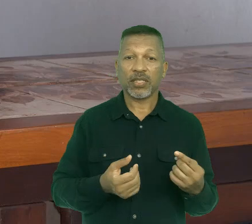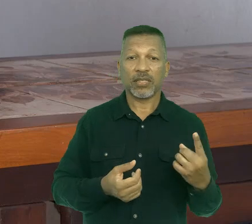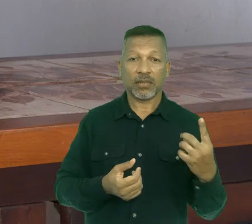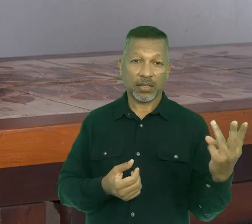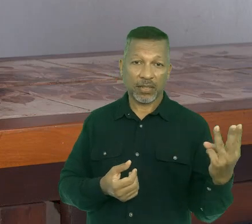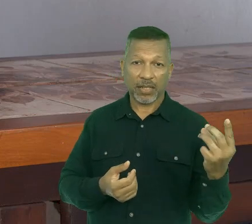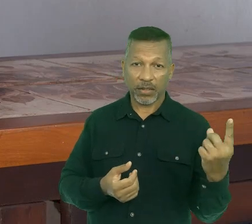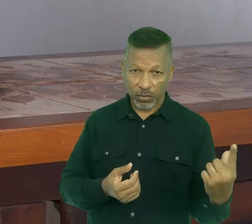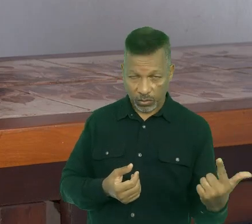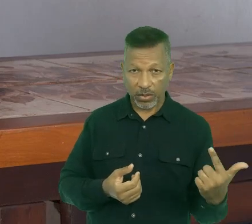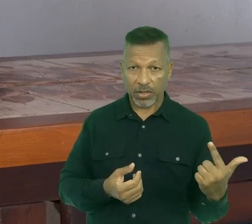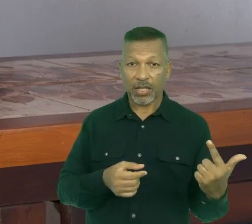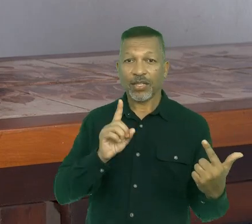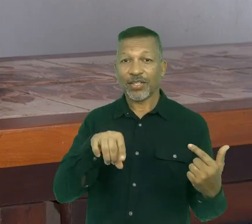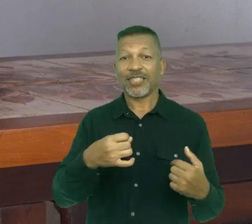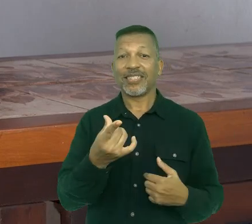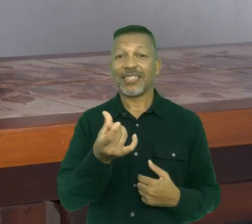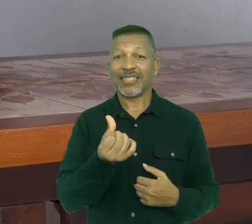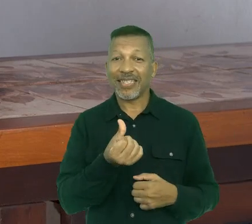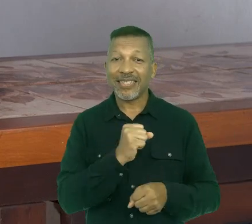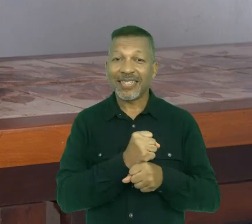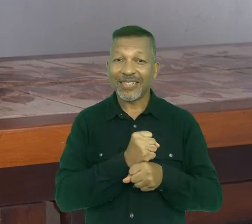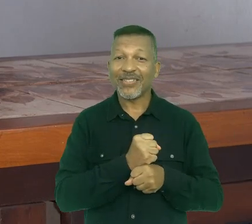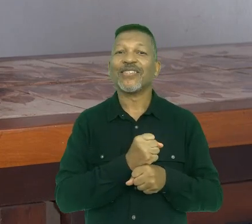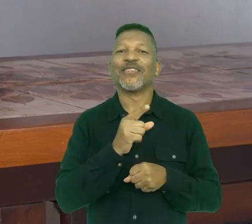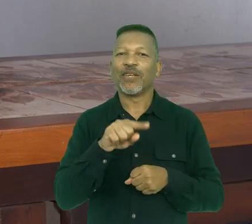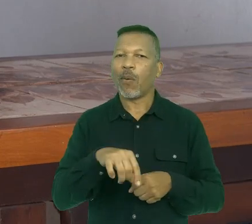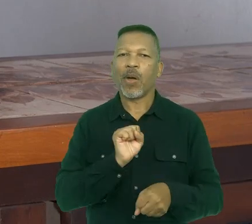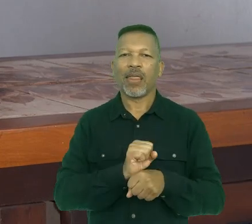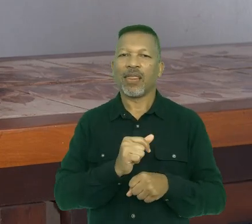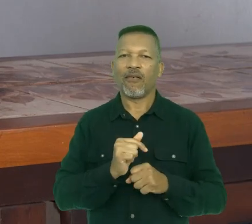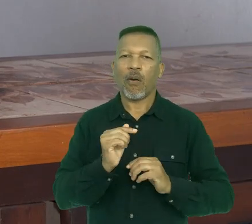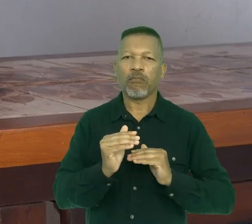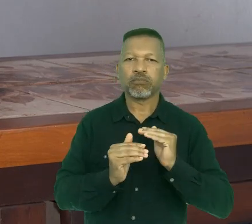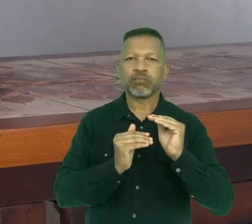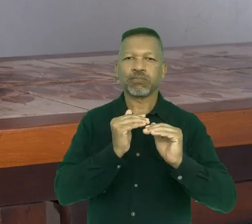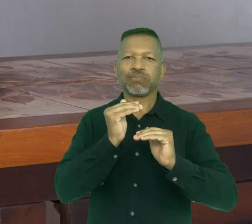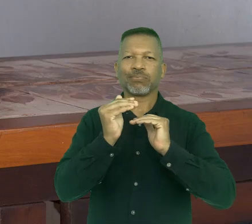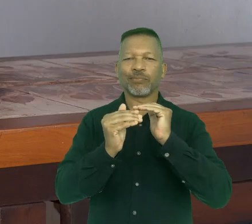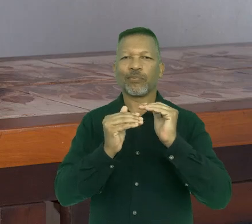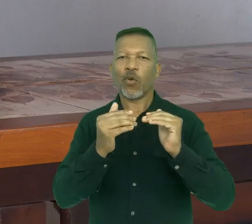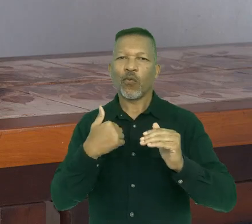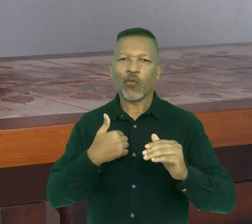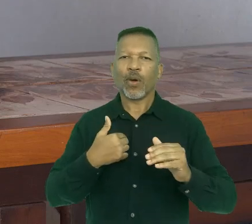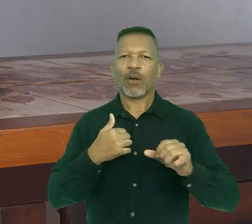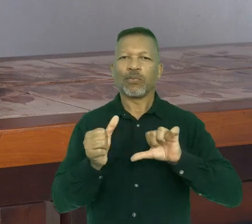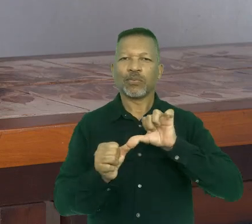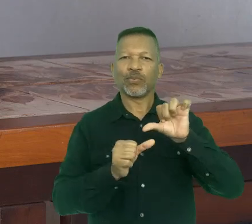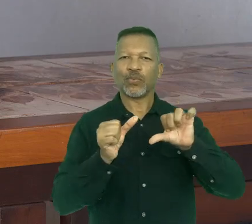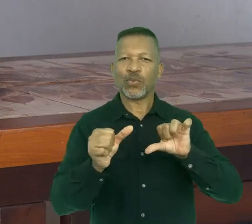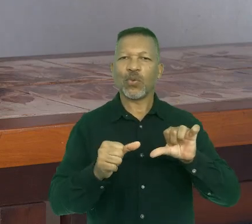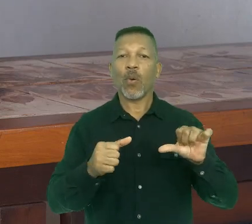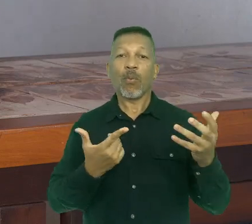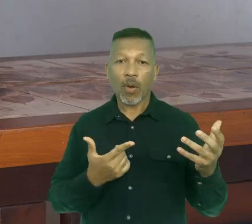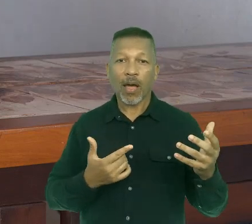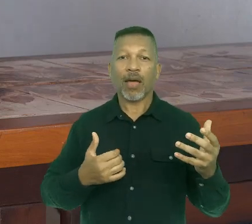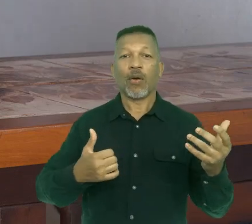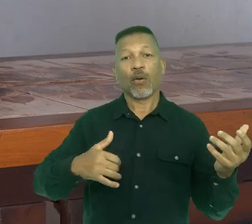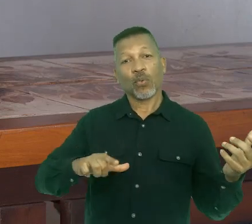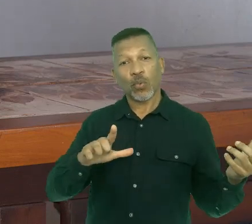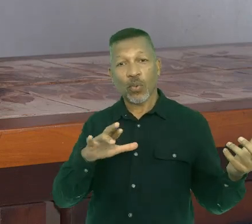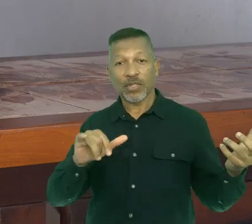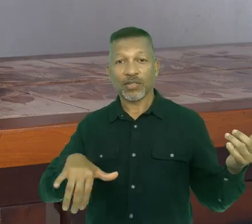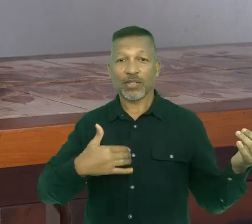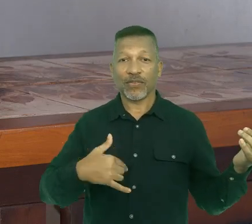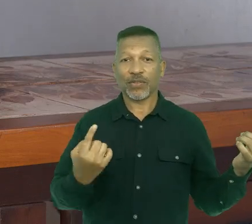tem 16 anos que eu faço isso, não parei. Entendeu? Tipo assim, foi evoluindo, fui me entendendo, fui virando um Lucas que tocava sozinho,